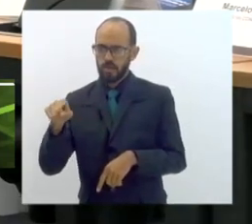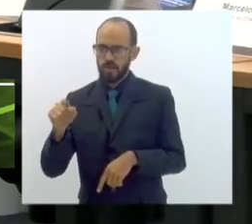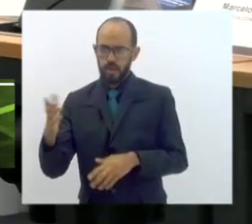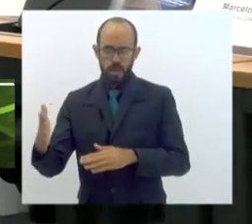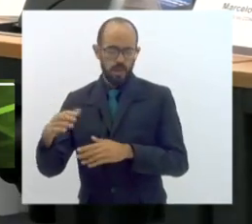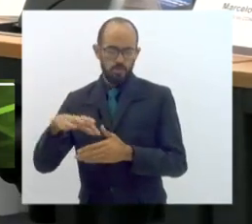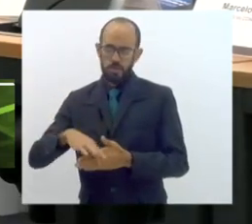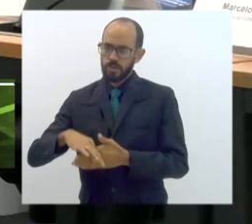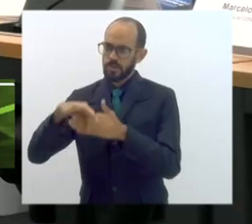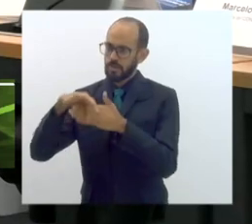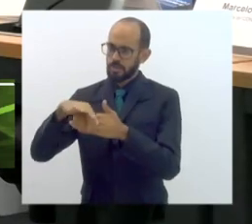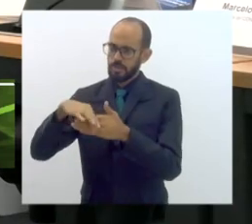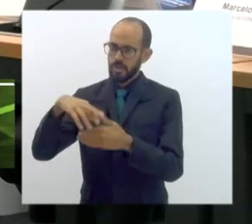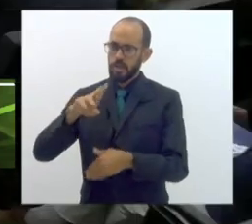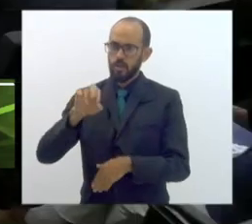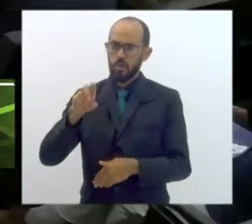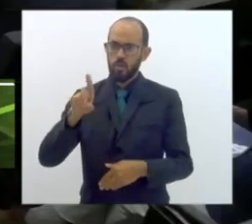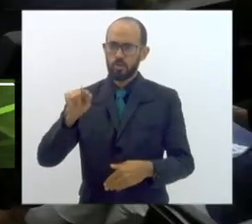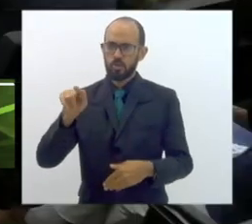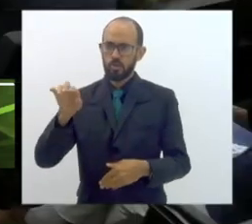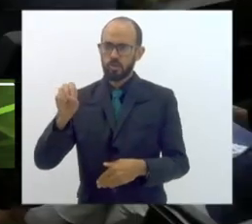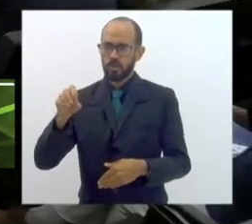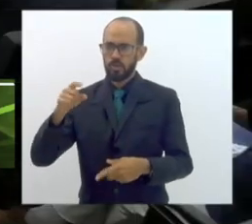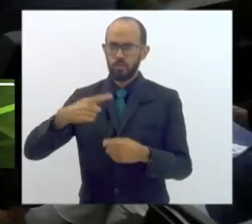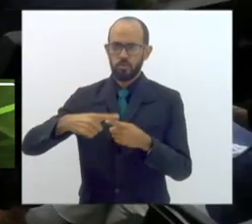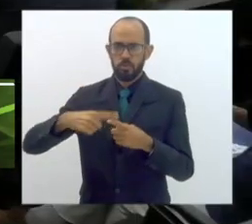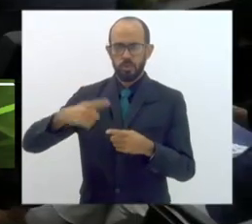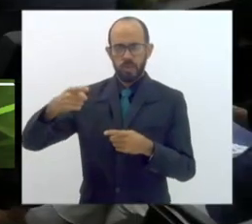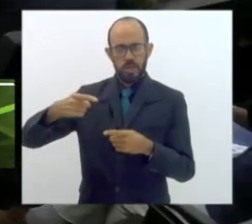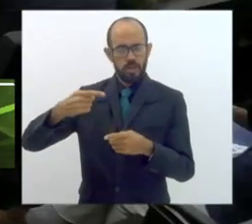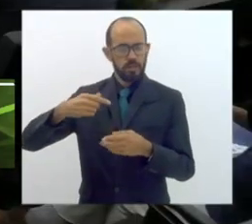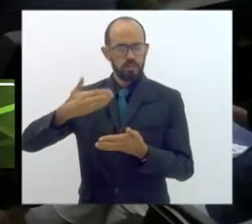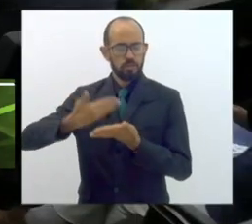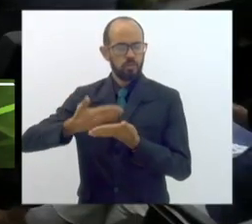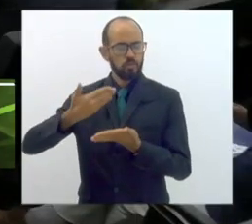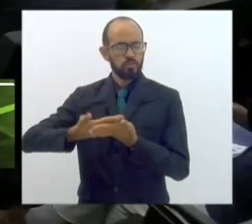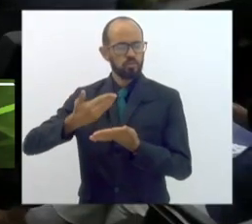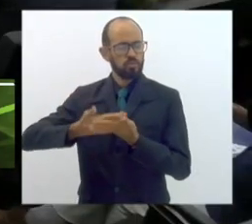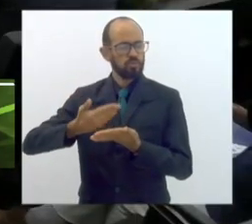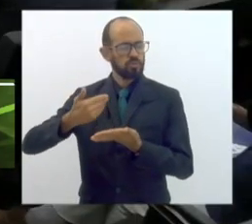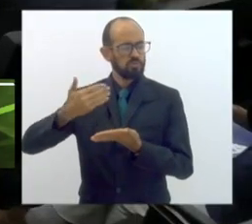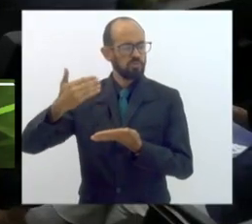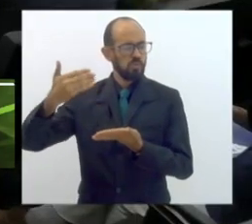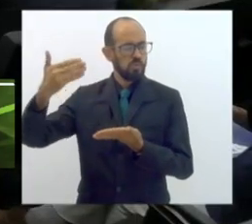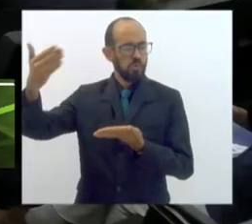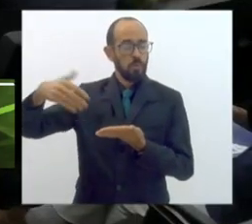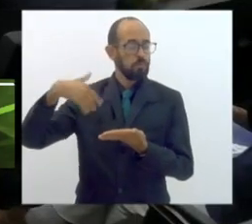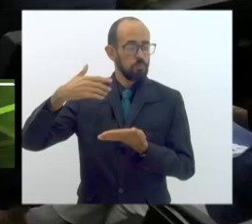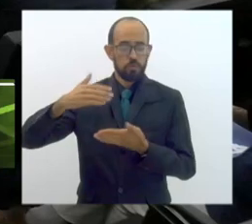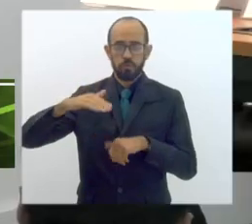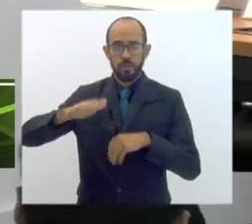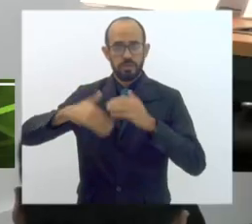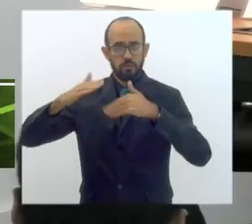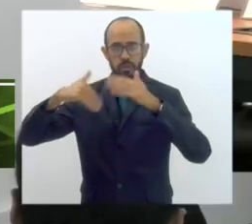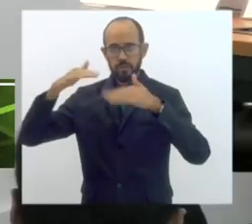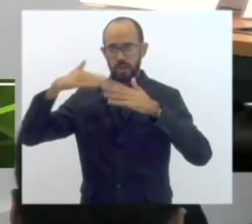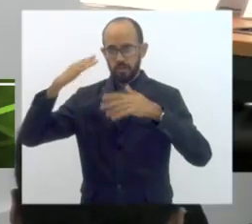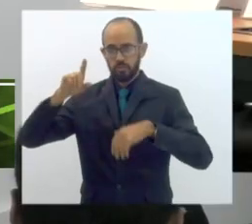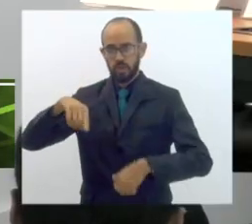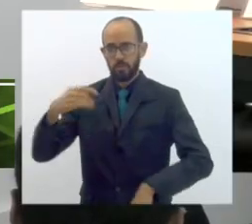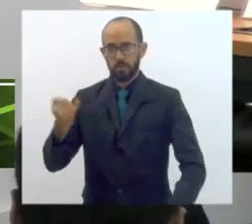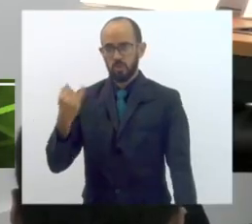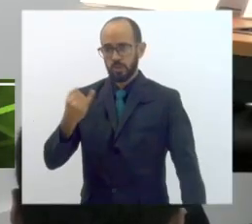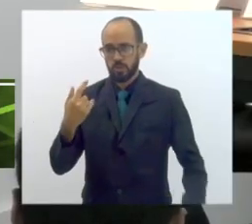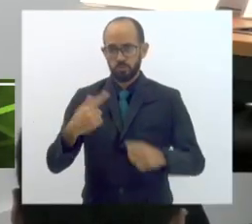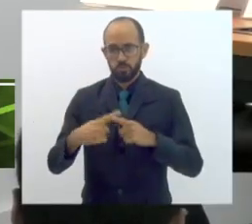para tudo, Rodrigo, porque eles estão anos-luz à nossa frente, isso é visível. Isso é importante, né, porque se a gente tivesse que